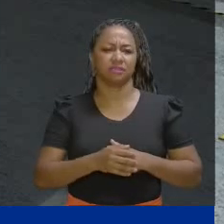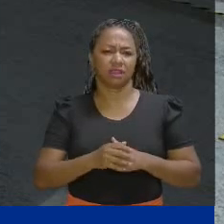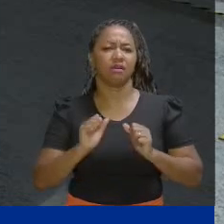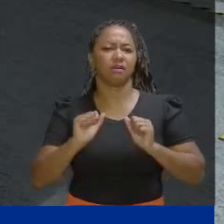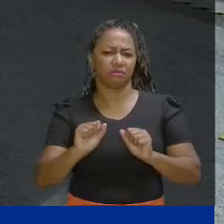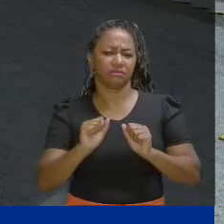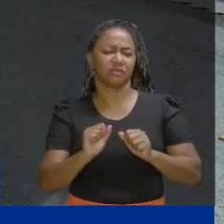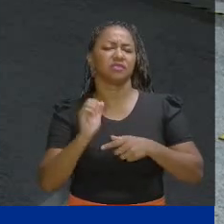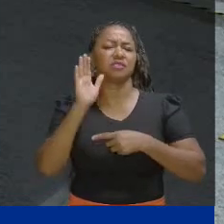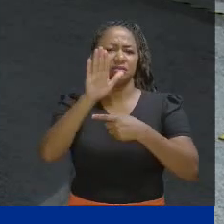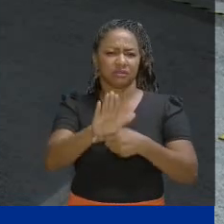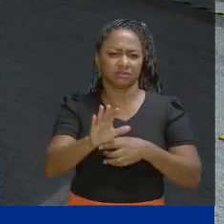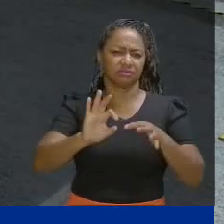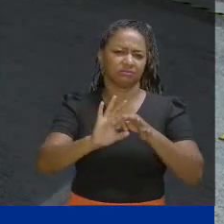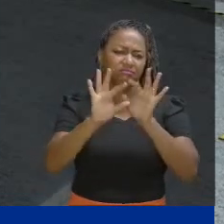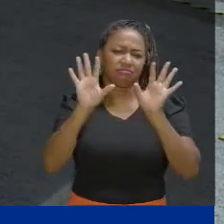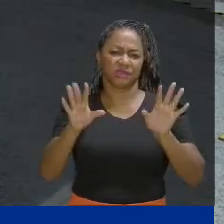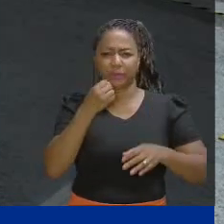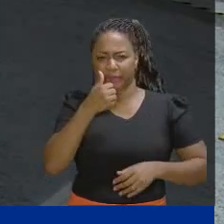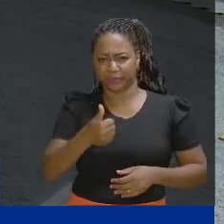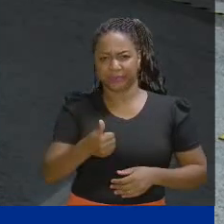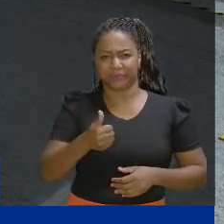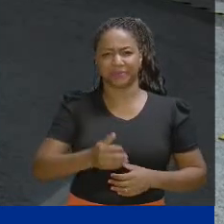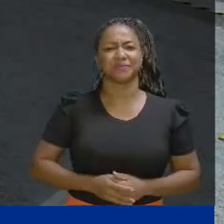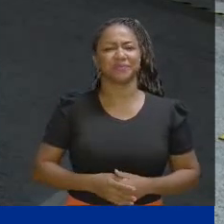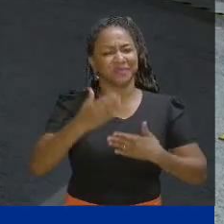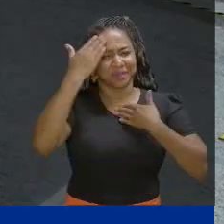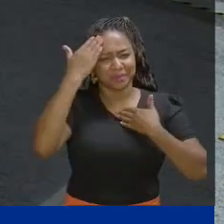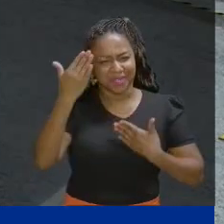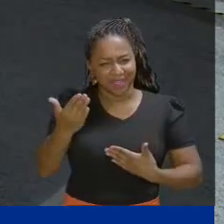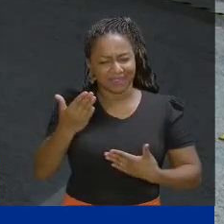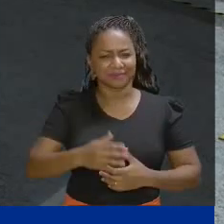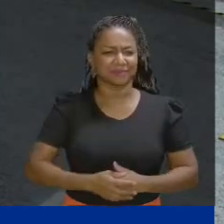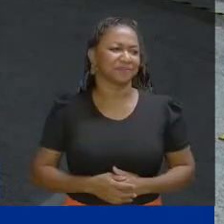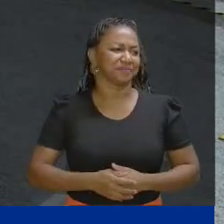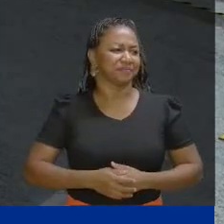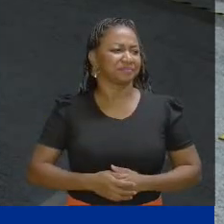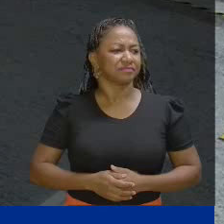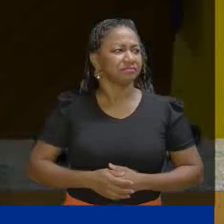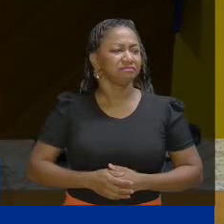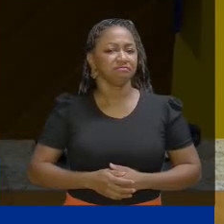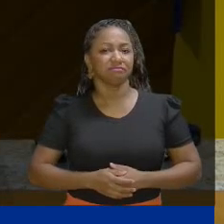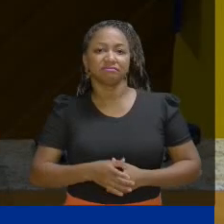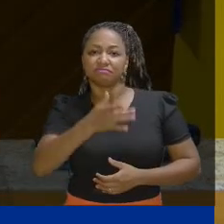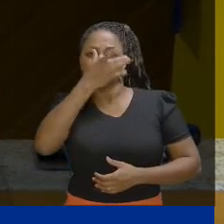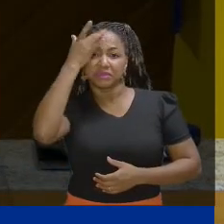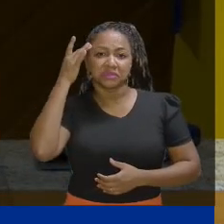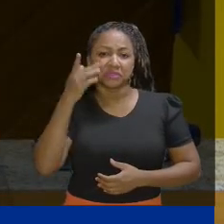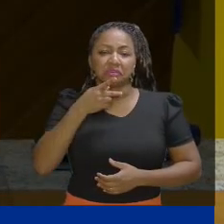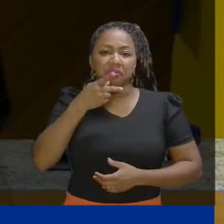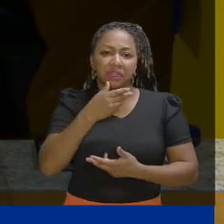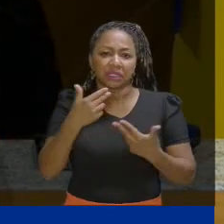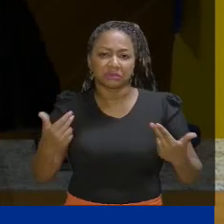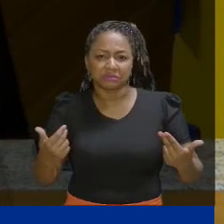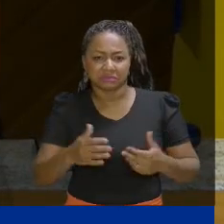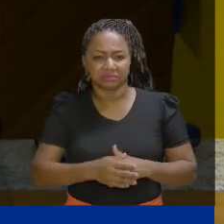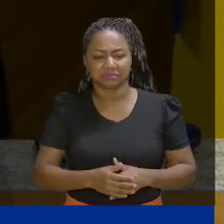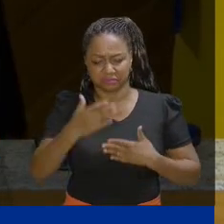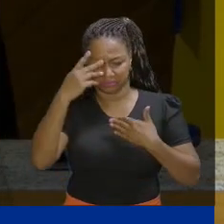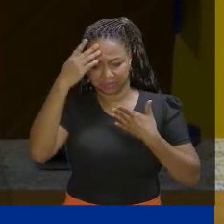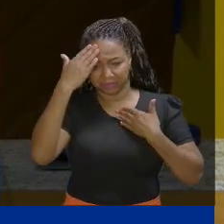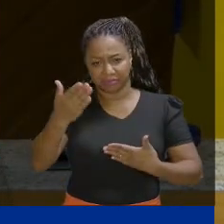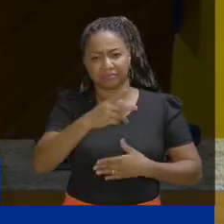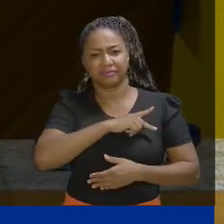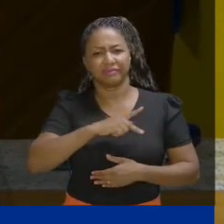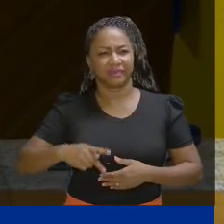corregedoria, eu vou estar sempre à disposição, tá bom? Obrigado mesmo. Não sei se alguém quer falar alguma coisa, Carmo. Obrigado, presidente.